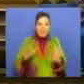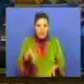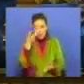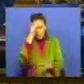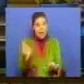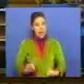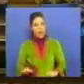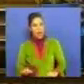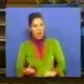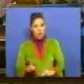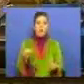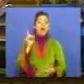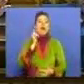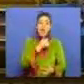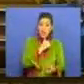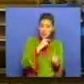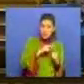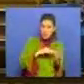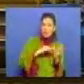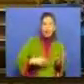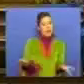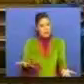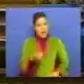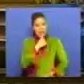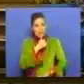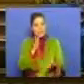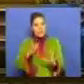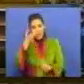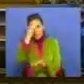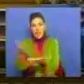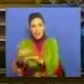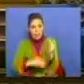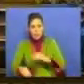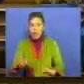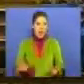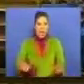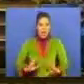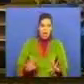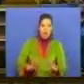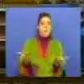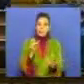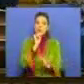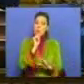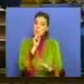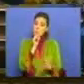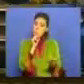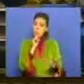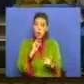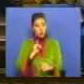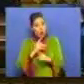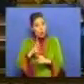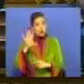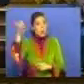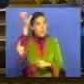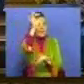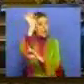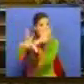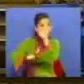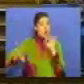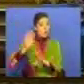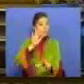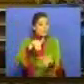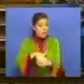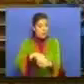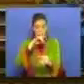referendado, não deve. O tratado é decisivo, claro que é, deve ser referendado, não. Mas pode haver outros países europeus que